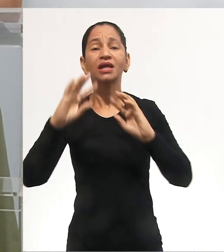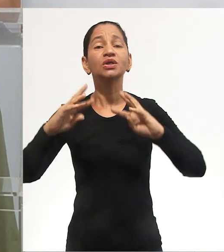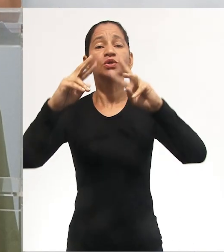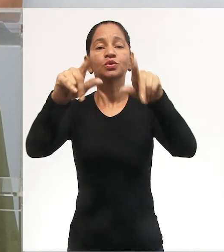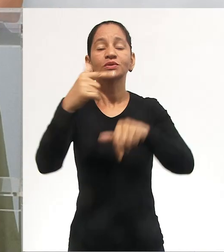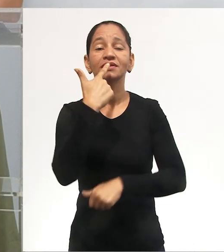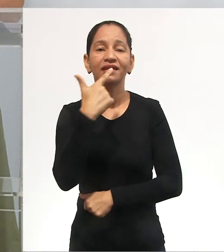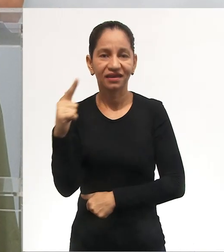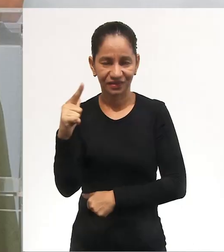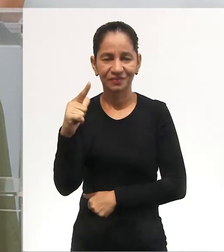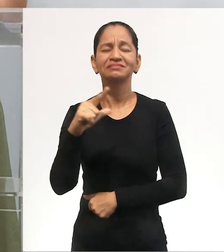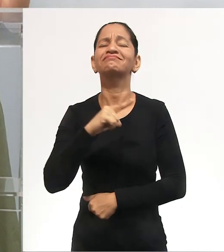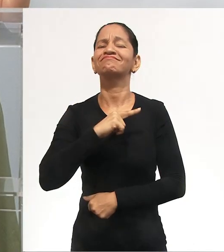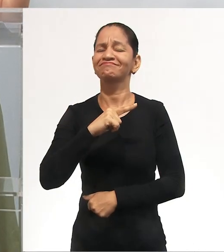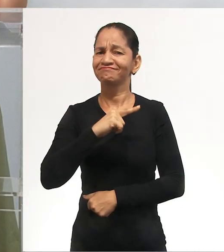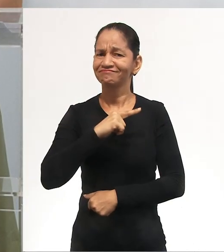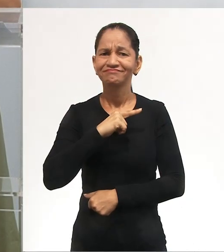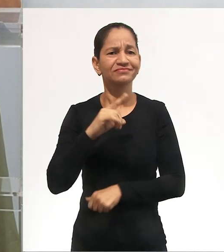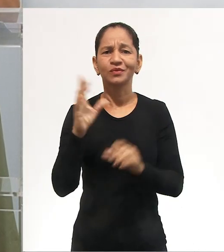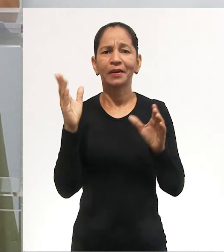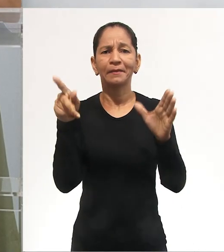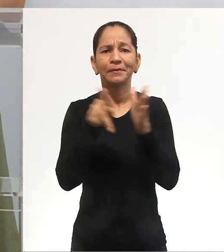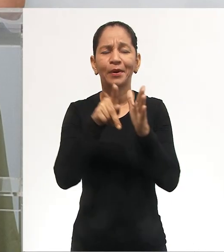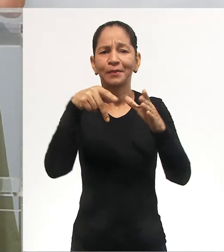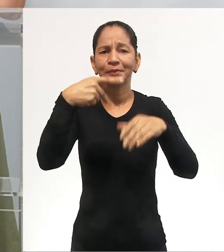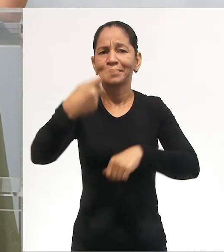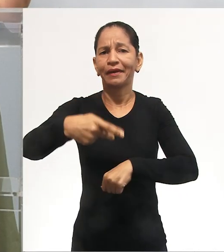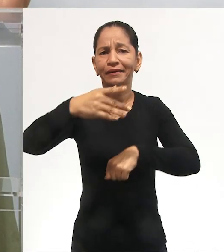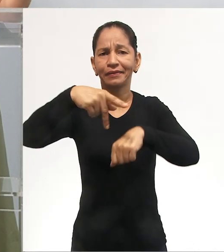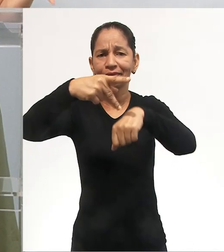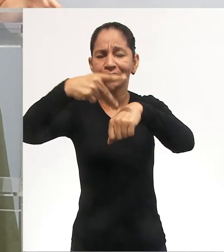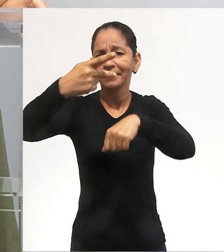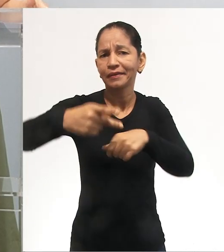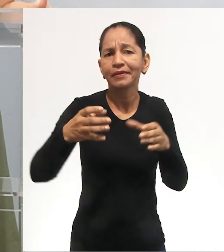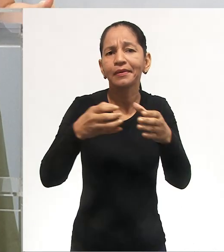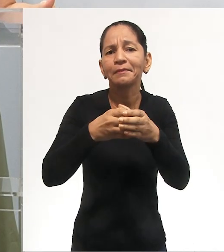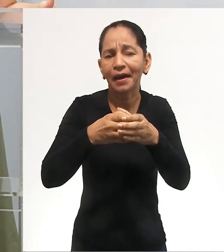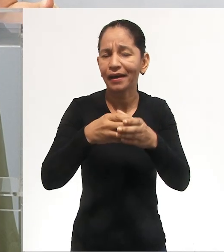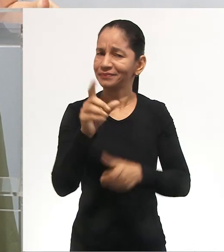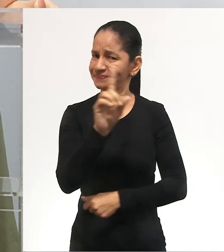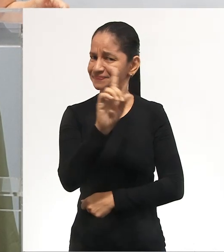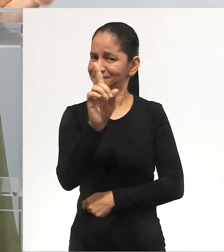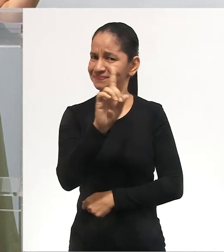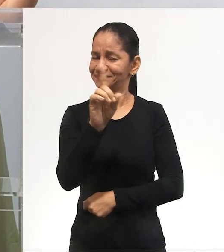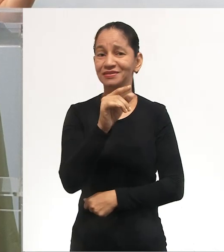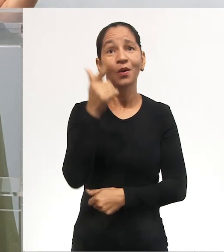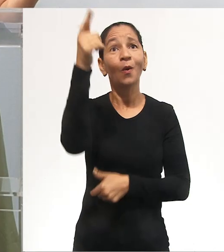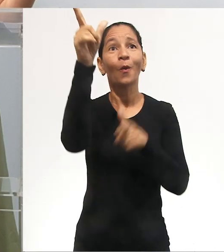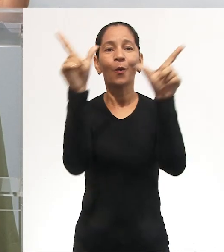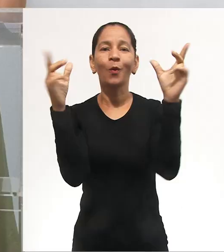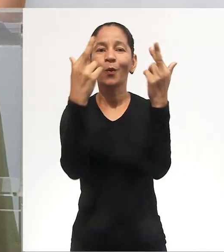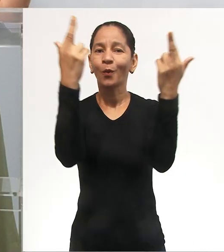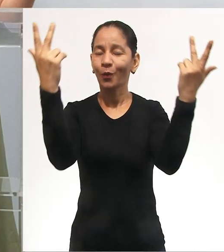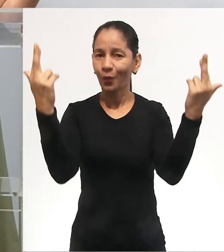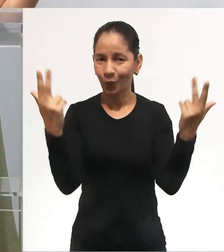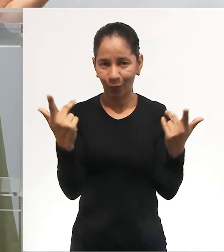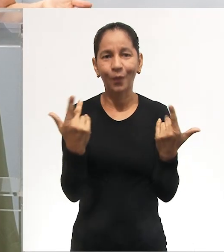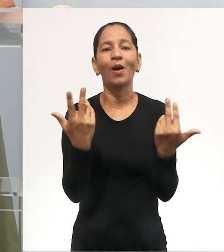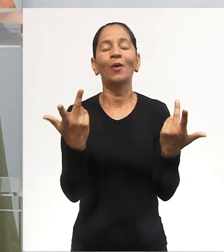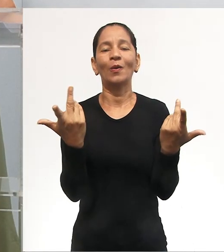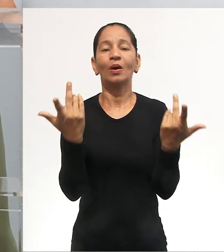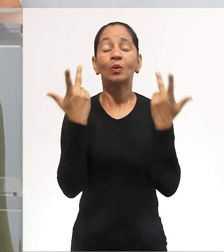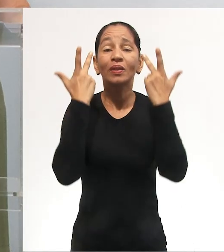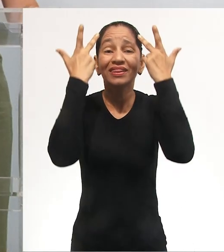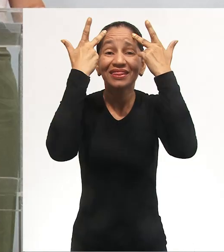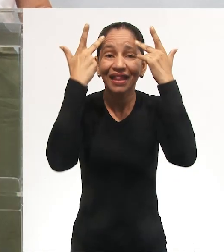línguas, né? Não é exclusividade nossa aqui, não. Então, as outras línguas também sofrem variação, é um processo